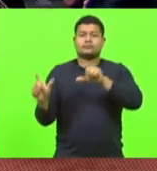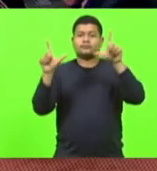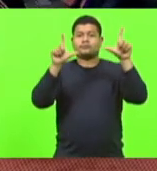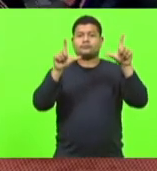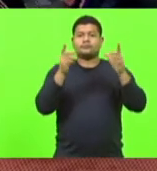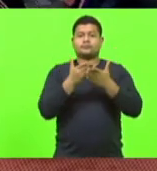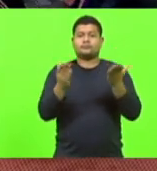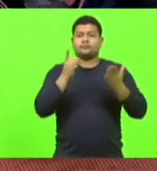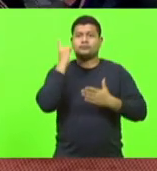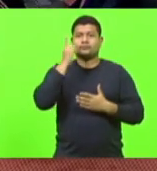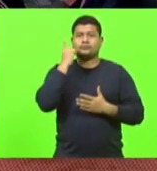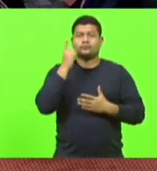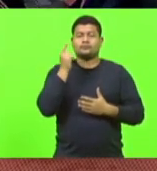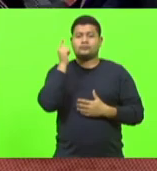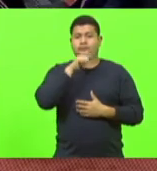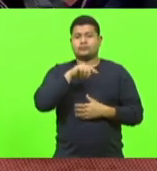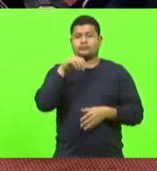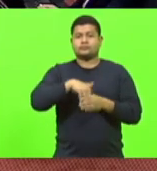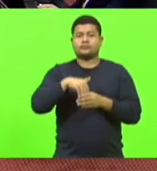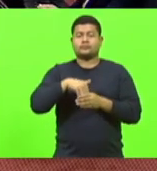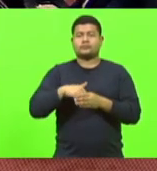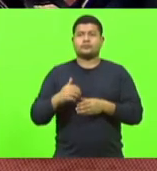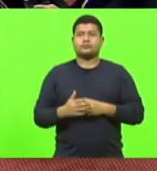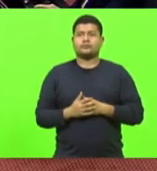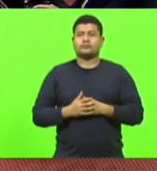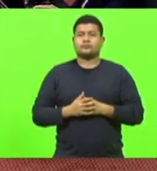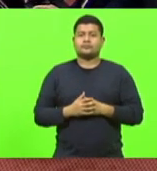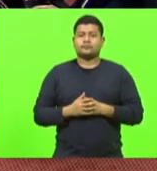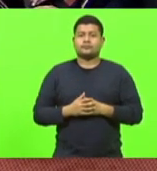consolidar os deputados possa exercer seu direito de voto